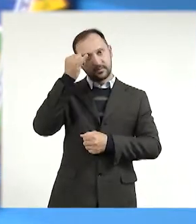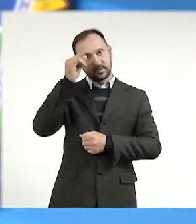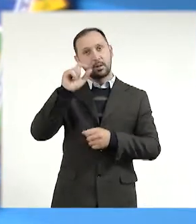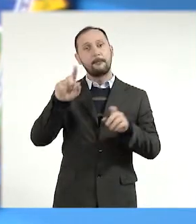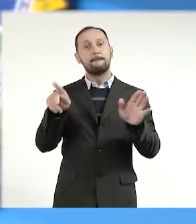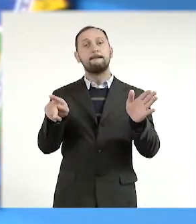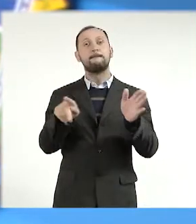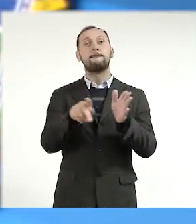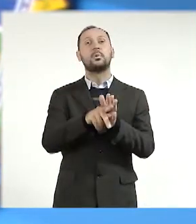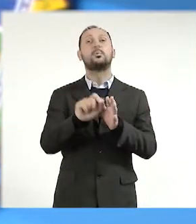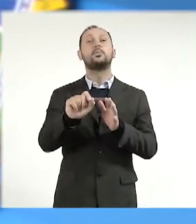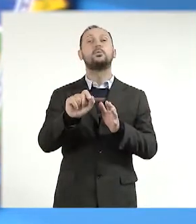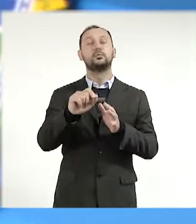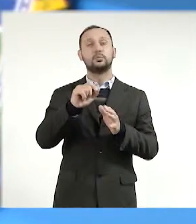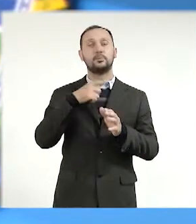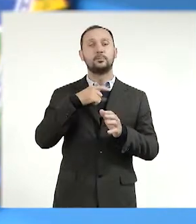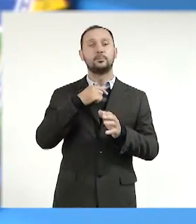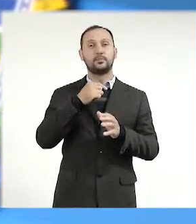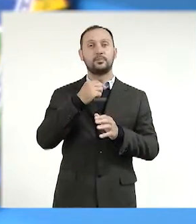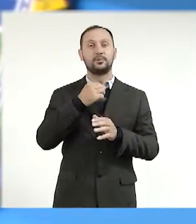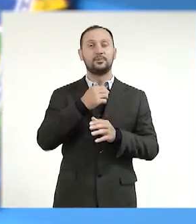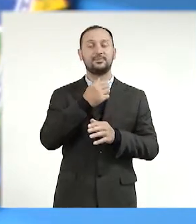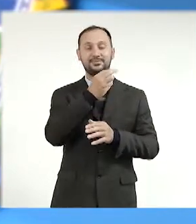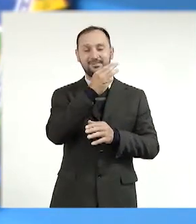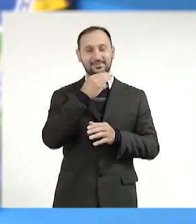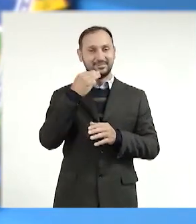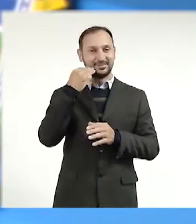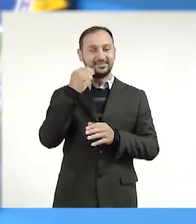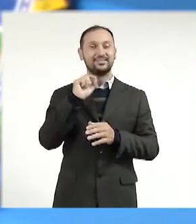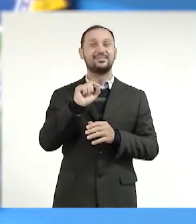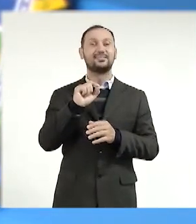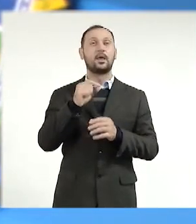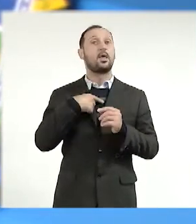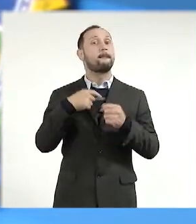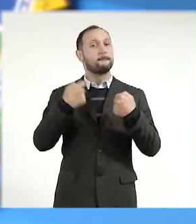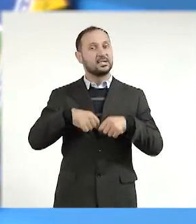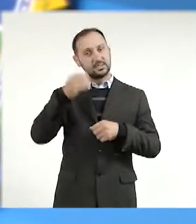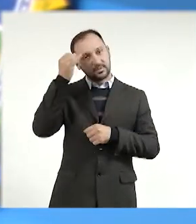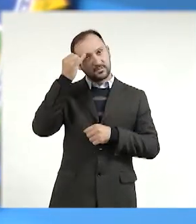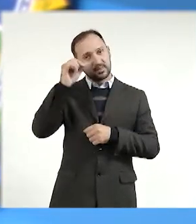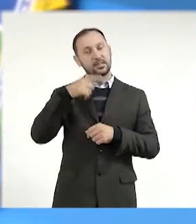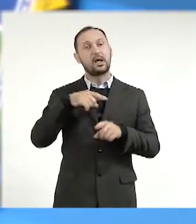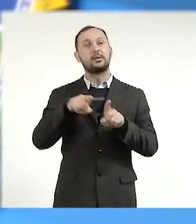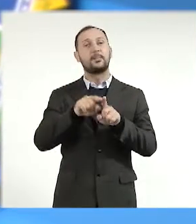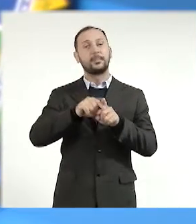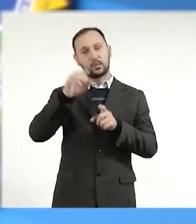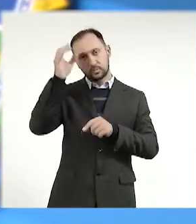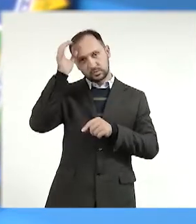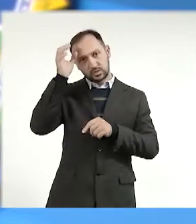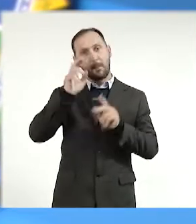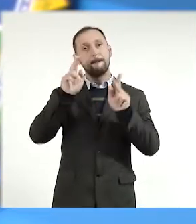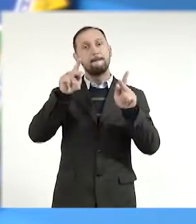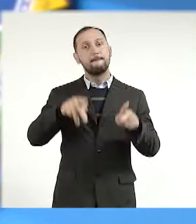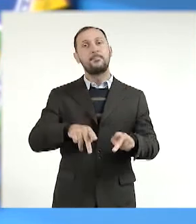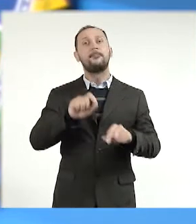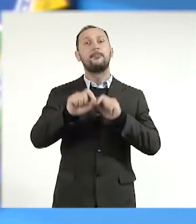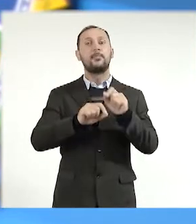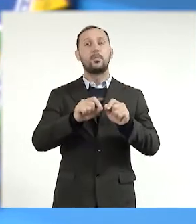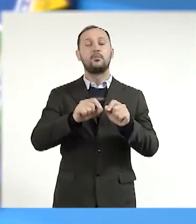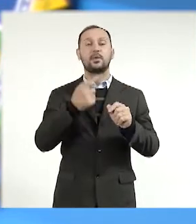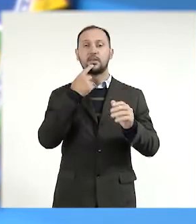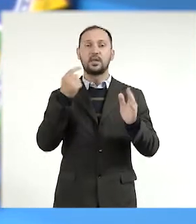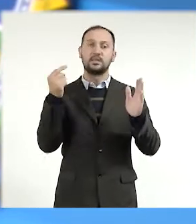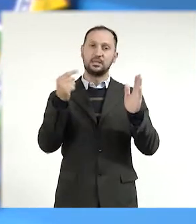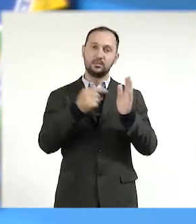análogo à escravidão, do deputado Marçal Filho, do PSDB. Conforme o deputado, é preciso combater e também conscientizar